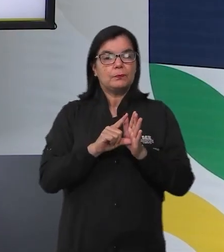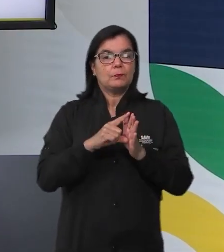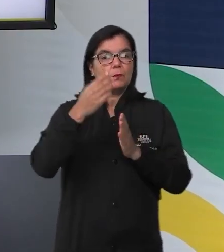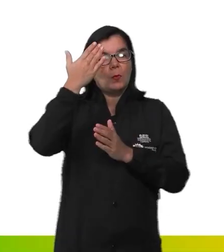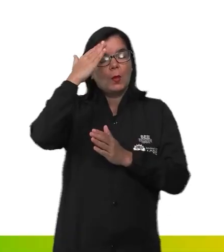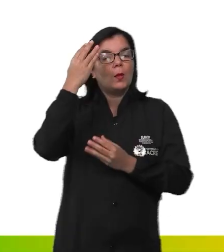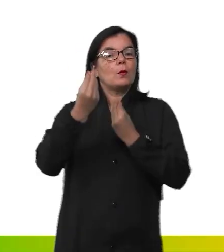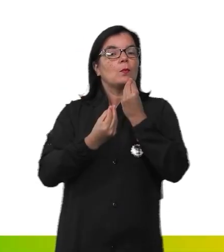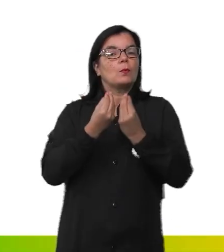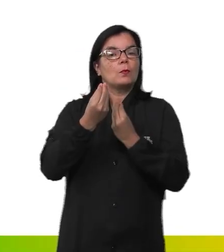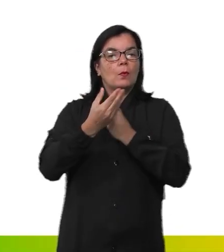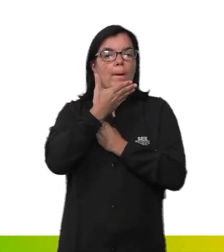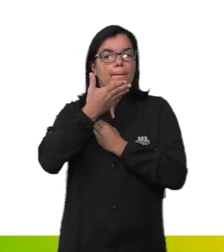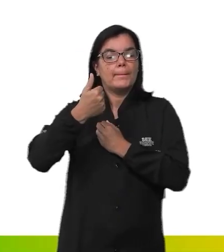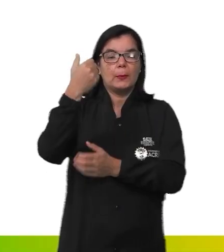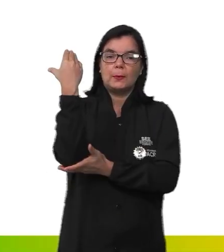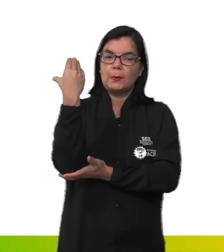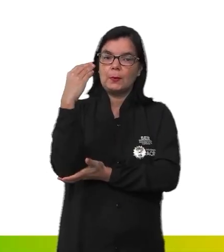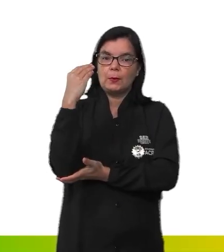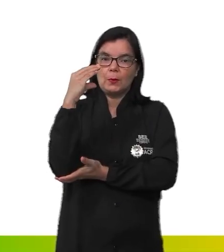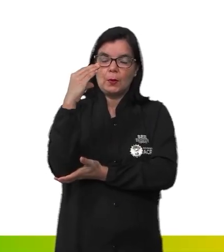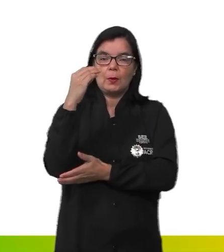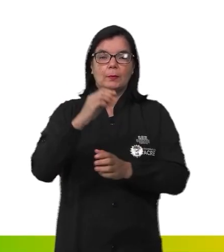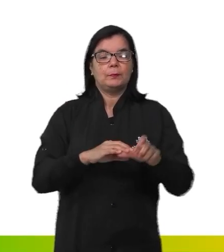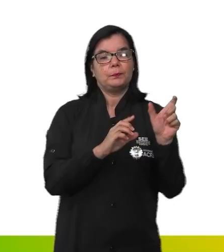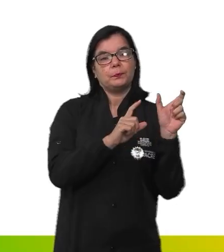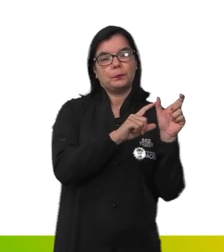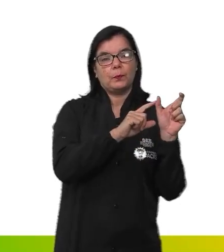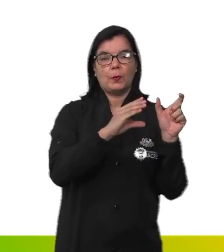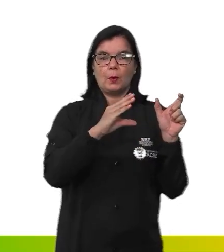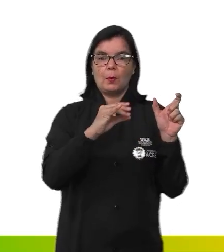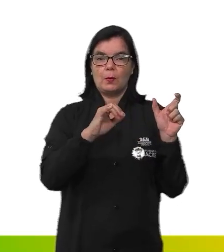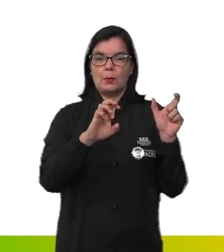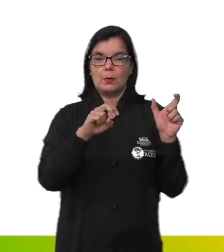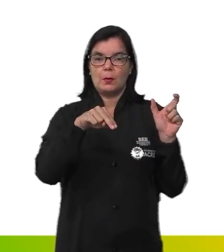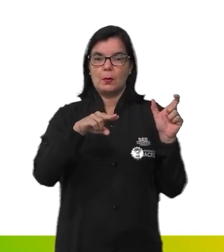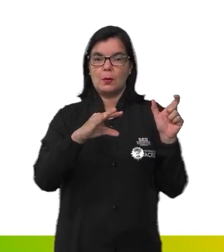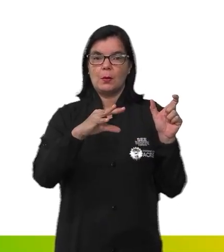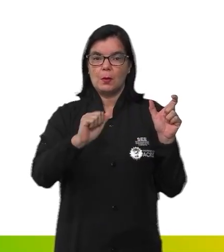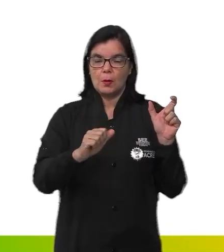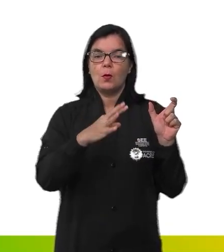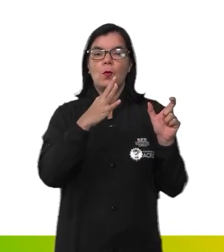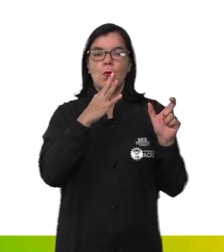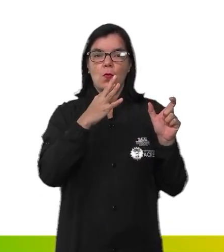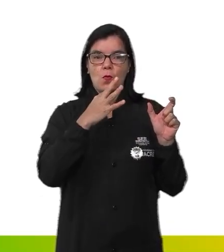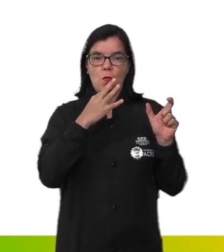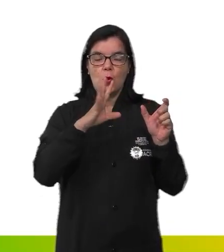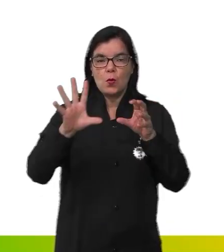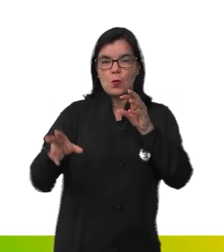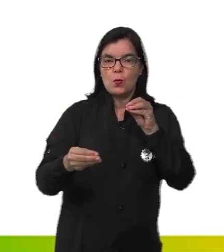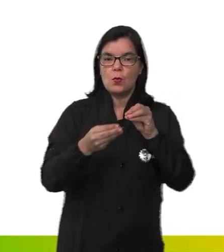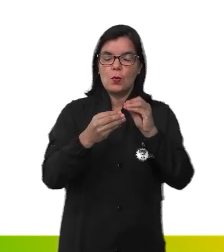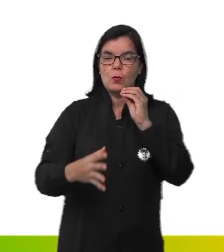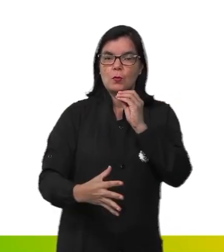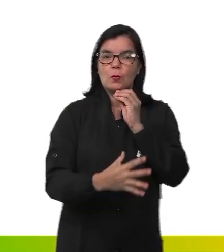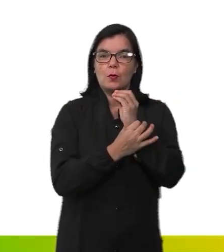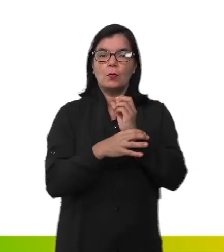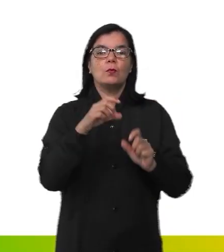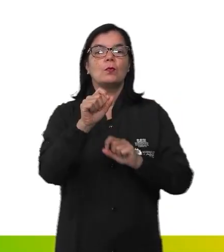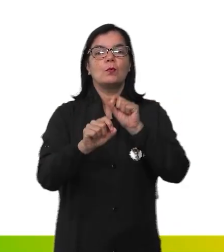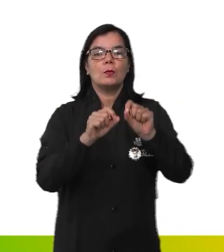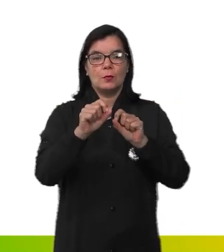Vamos entender melhor a ciência. A palavra ciência designa o conhecimento que inclui a sua garantia